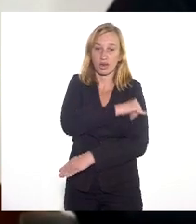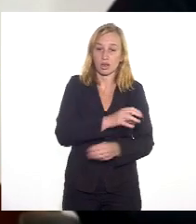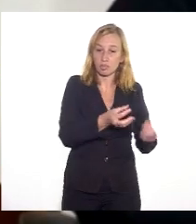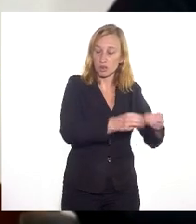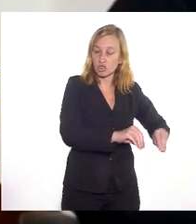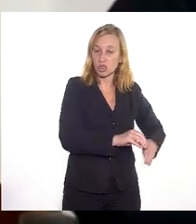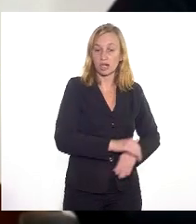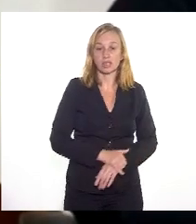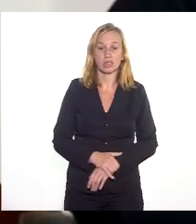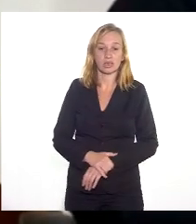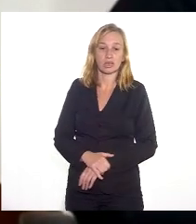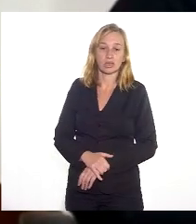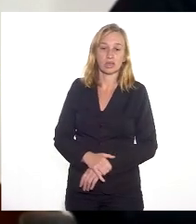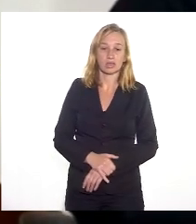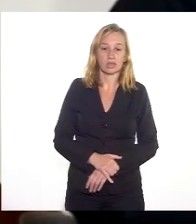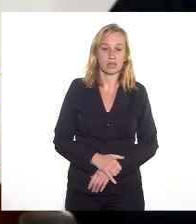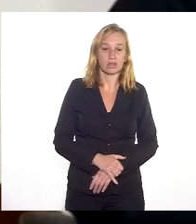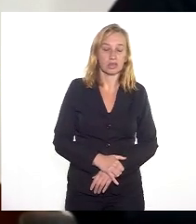prejudicada,